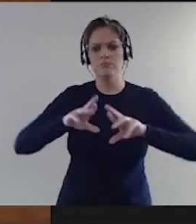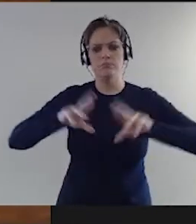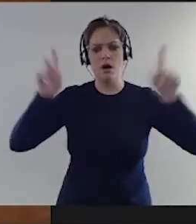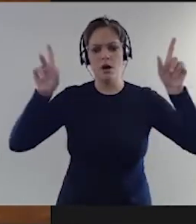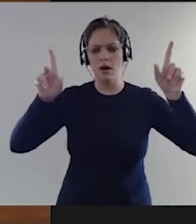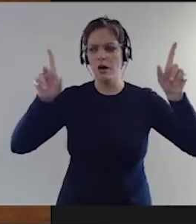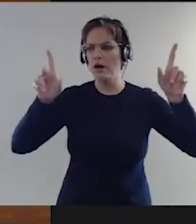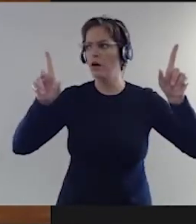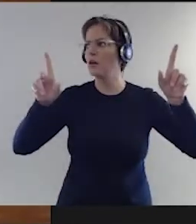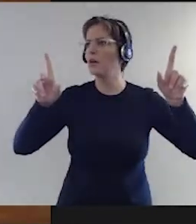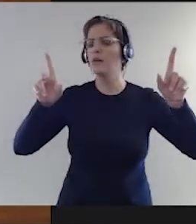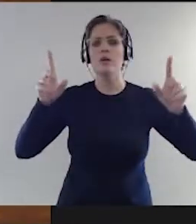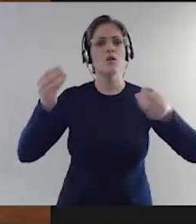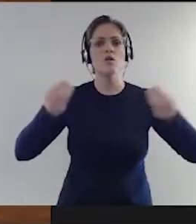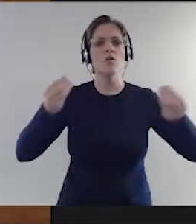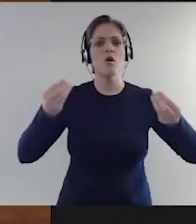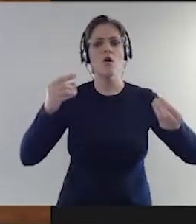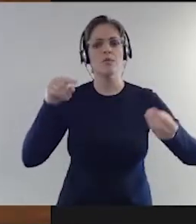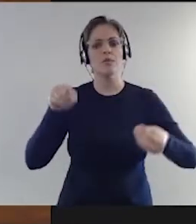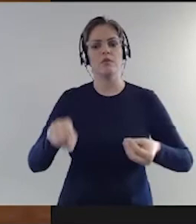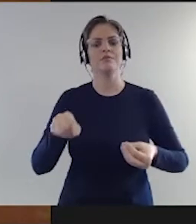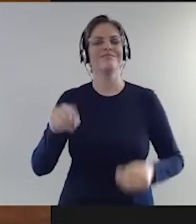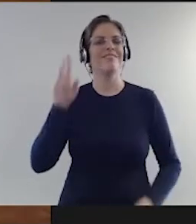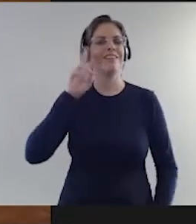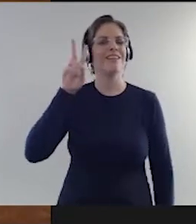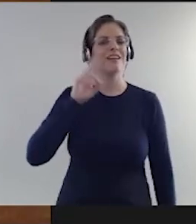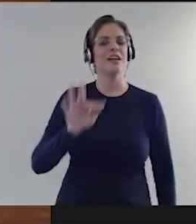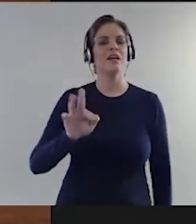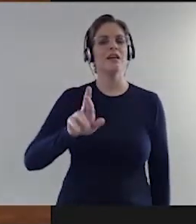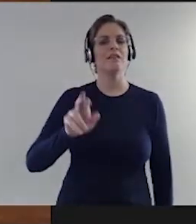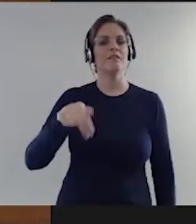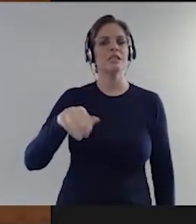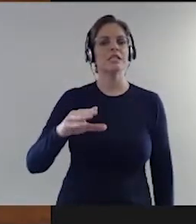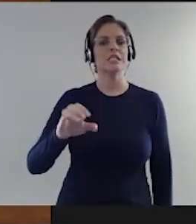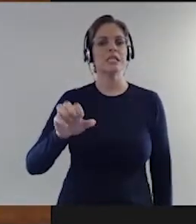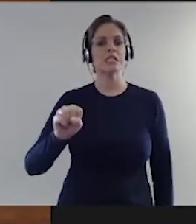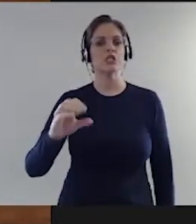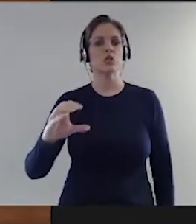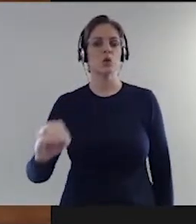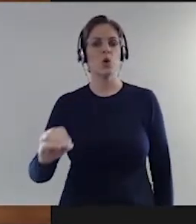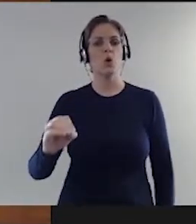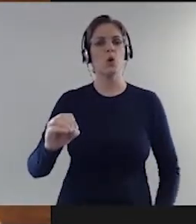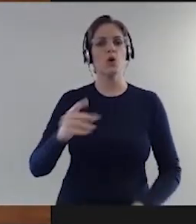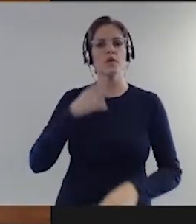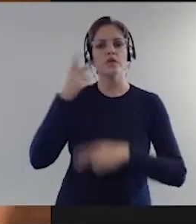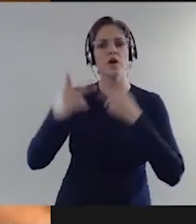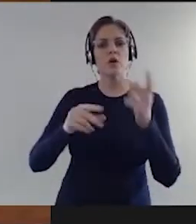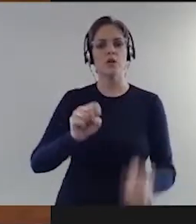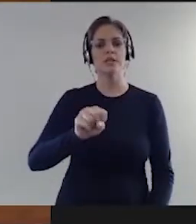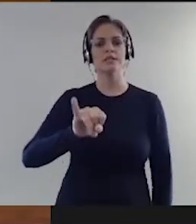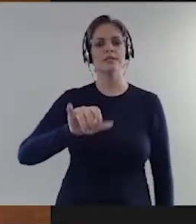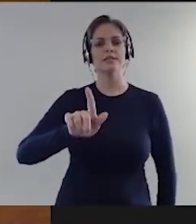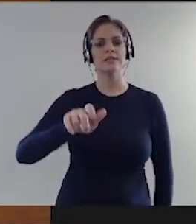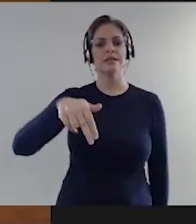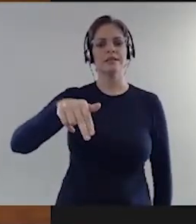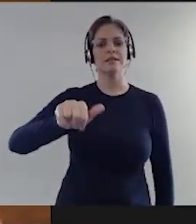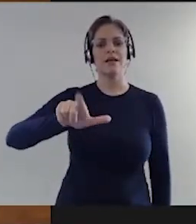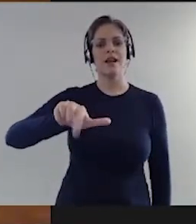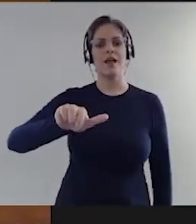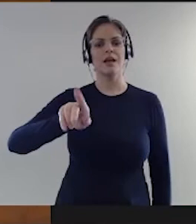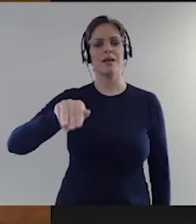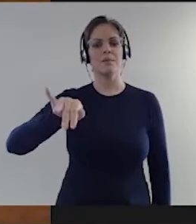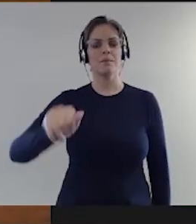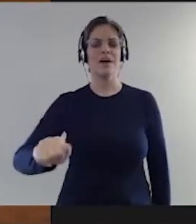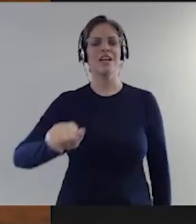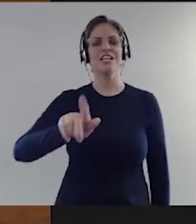transformações, entre aquilo que Francesco Messineo distinguiu do sinalagma genético, ou seja,